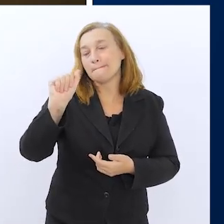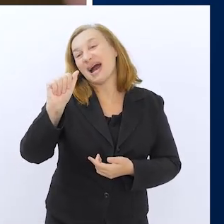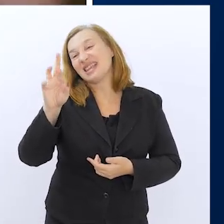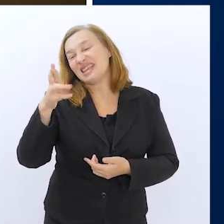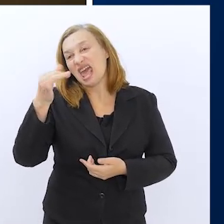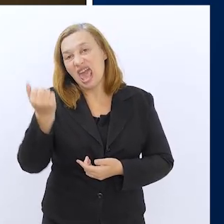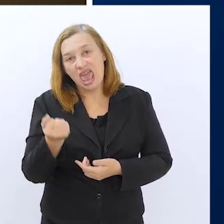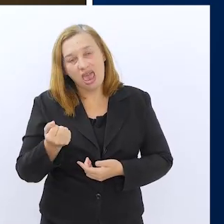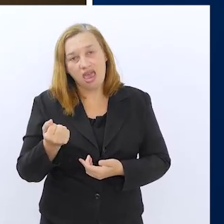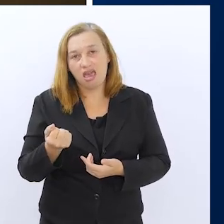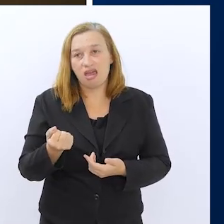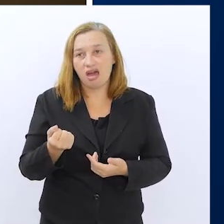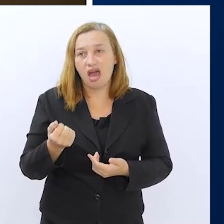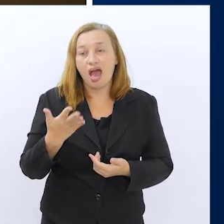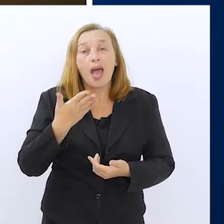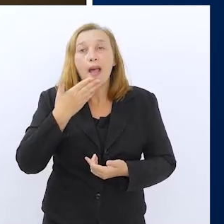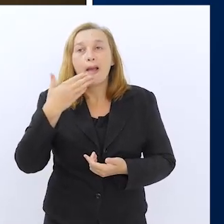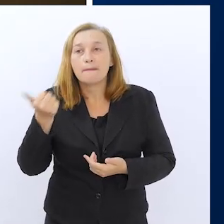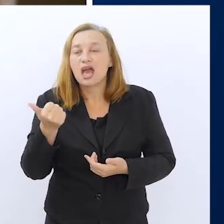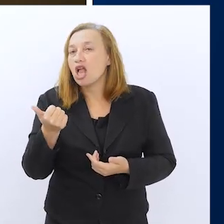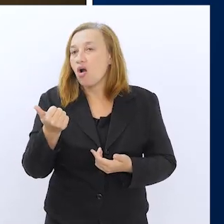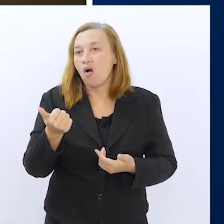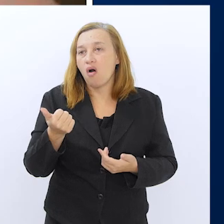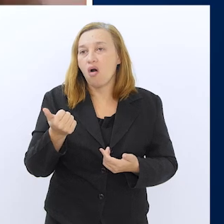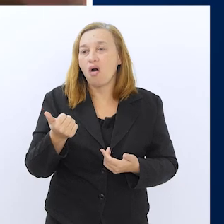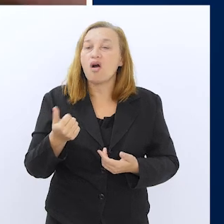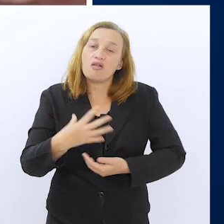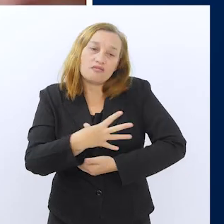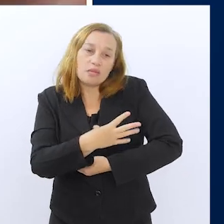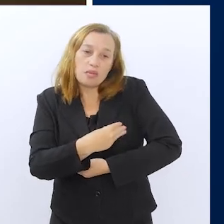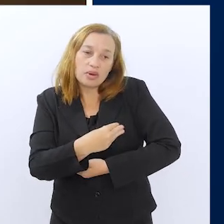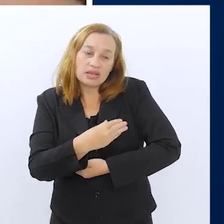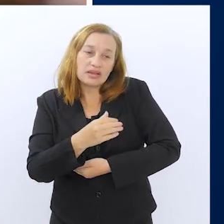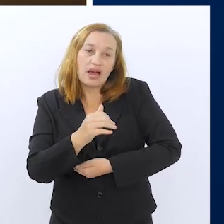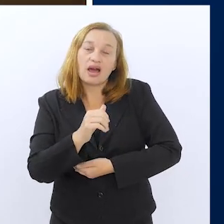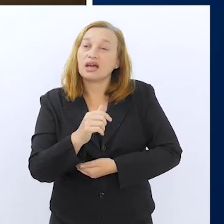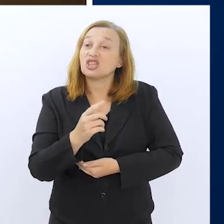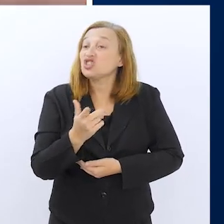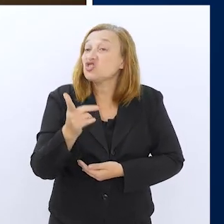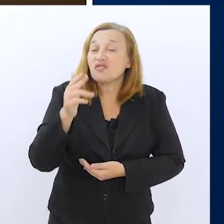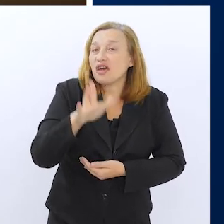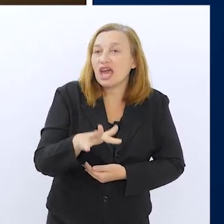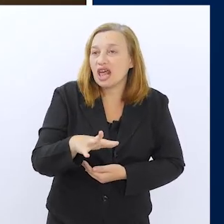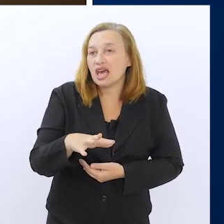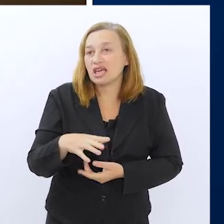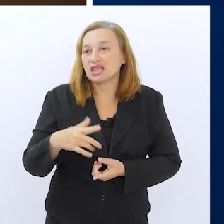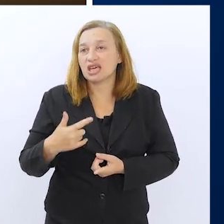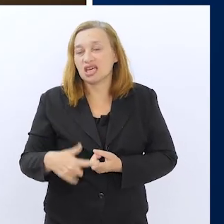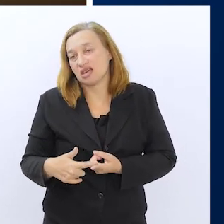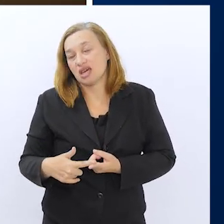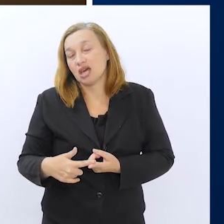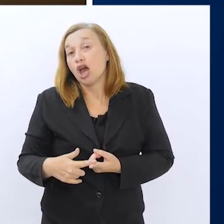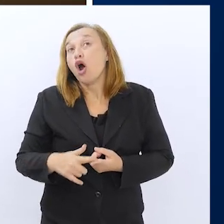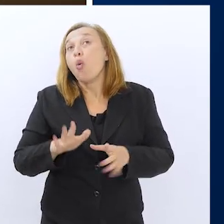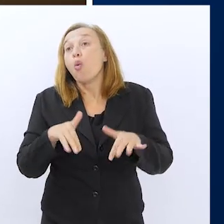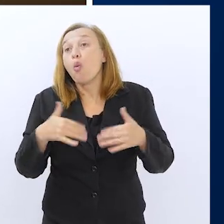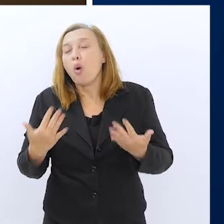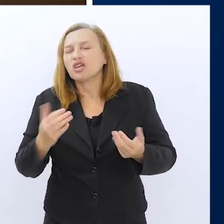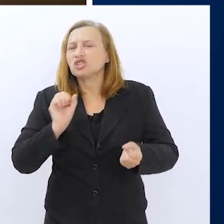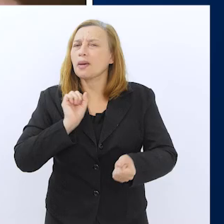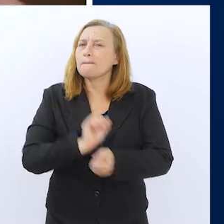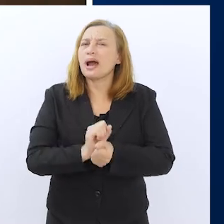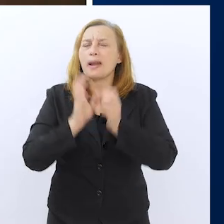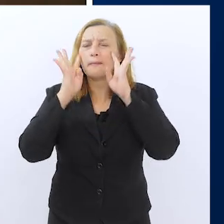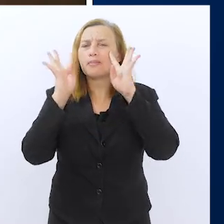mais fácil. Às vezes um bebê que não está ganhando peso, vamos colocar fórmula, vamos aumentar essa fórmula. E assim, quando a